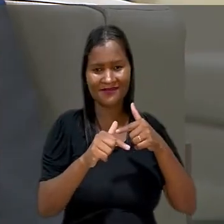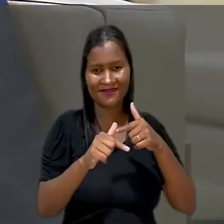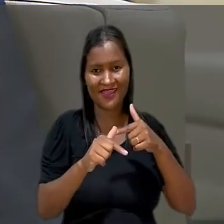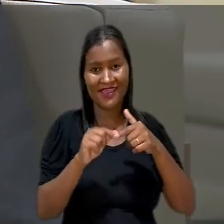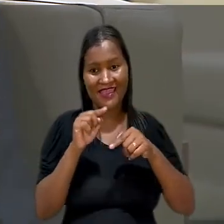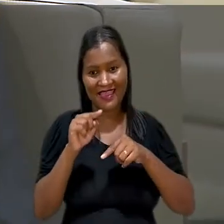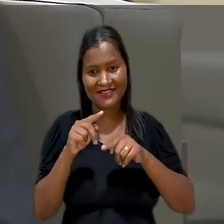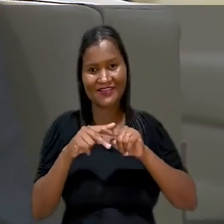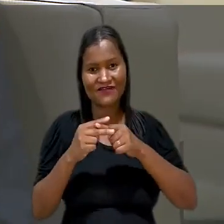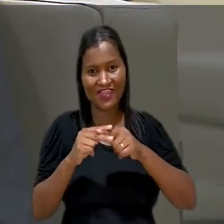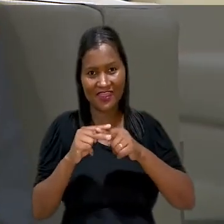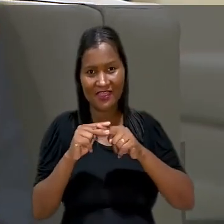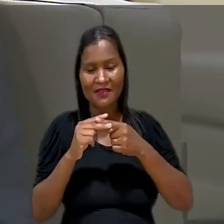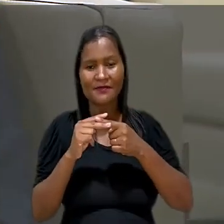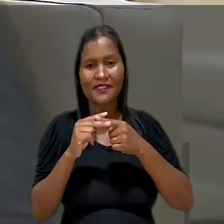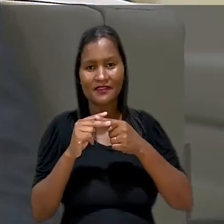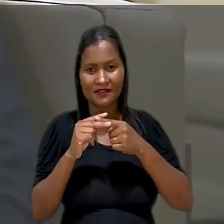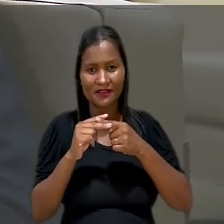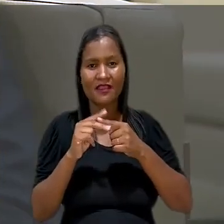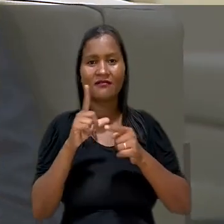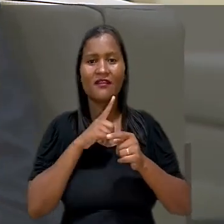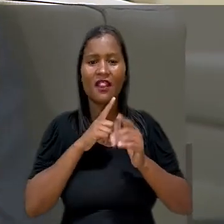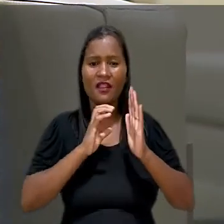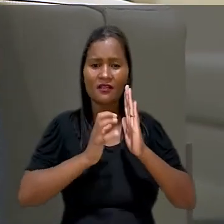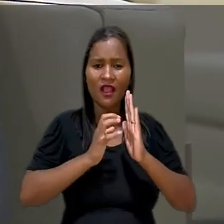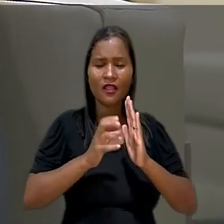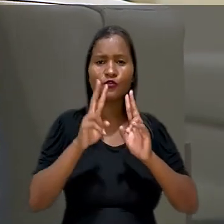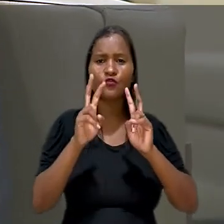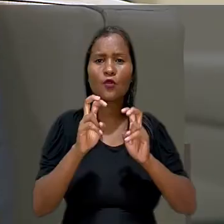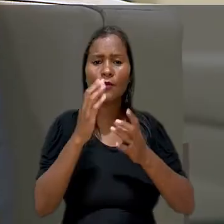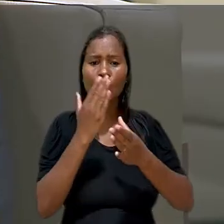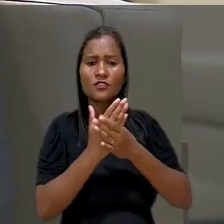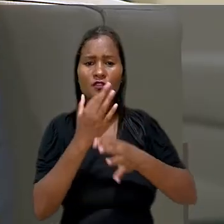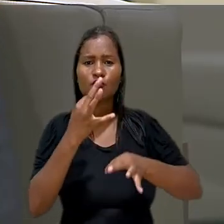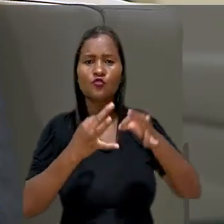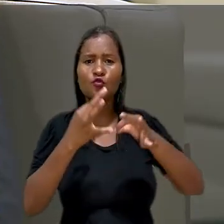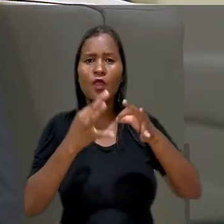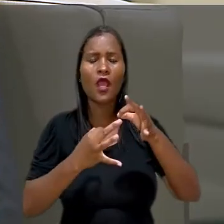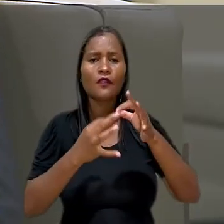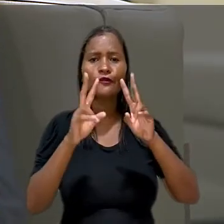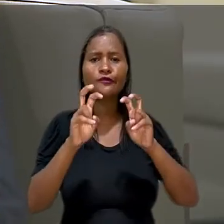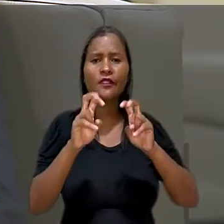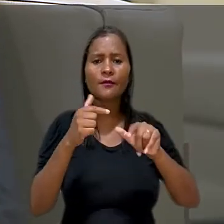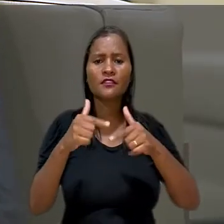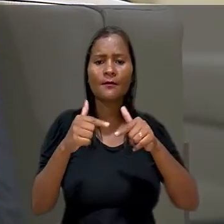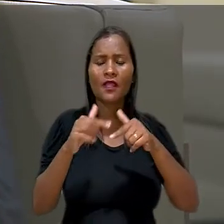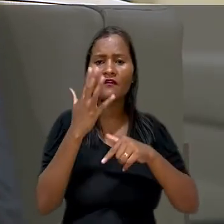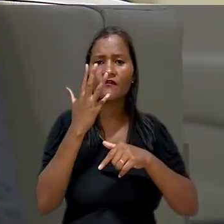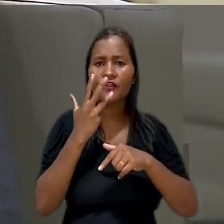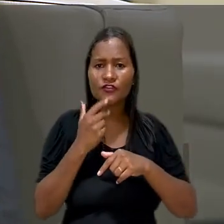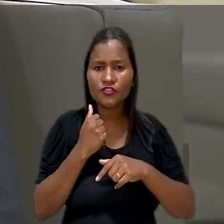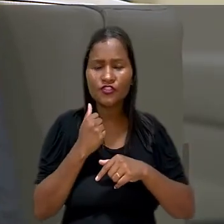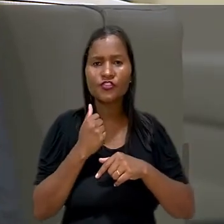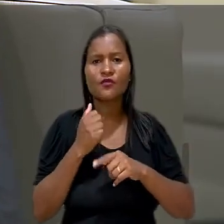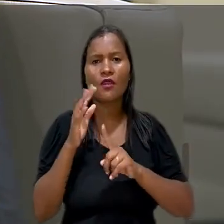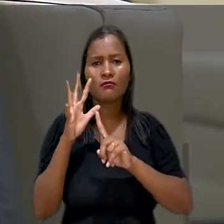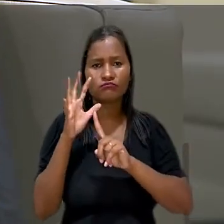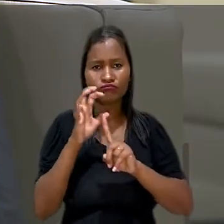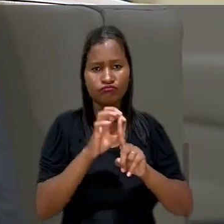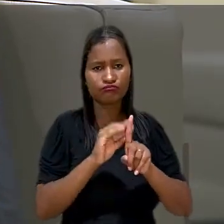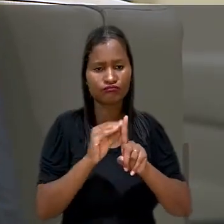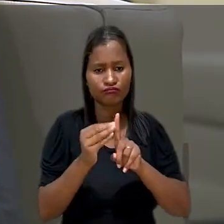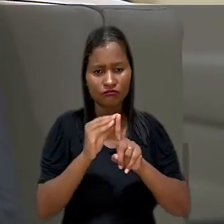ferramenta, ela reúne dados sobre processos julgados relativos aos temas trabalho infantil, assédio sexual, contratos